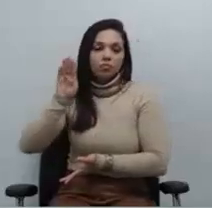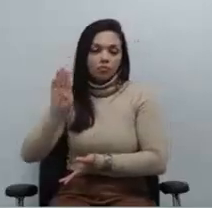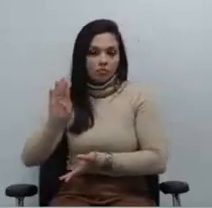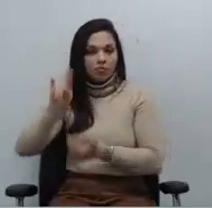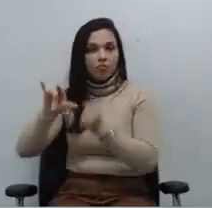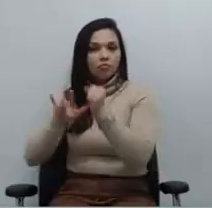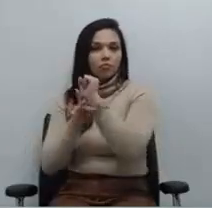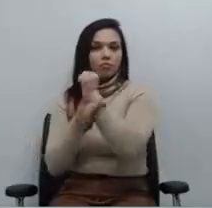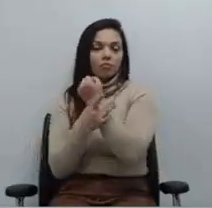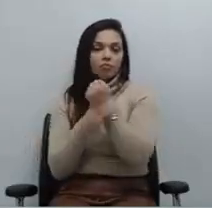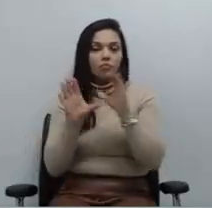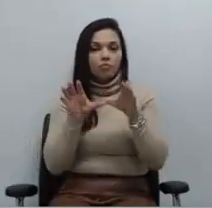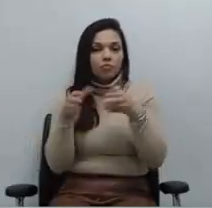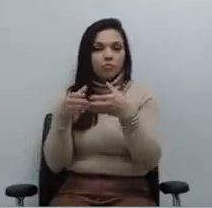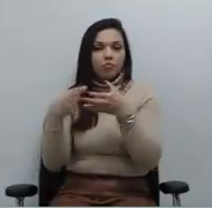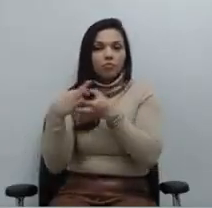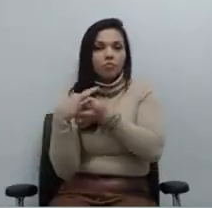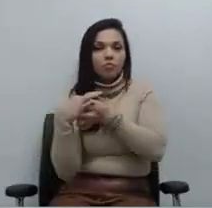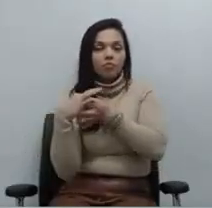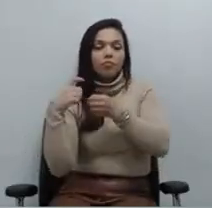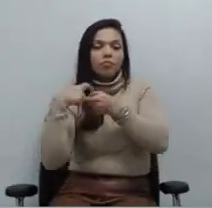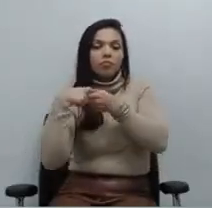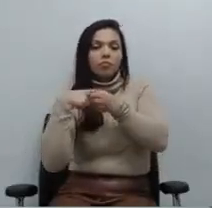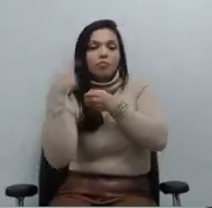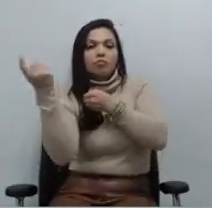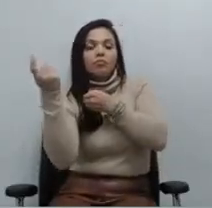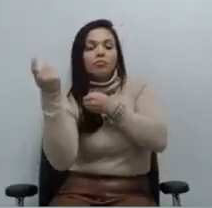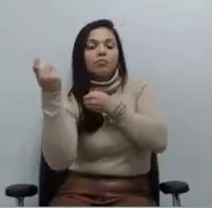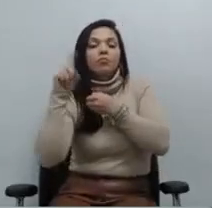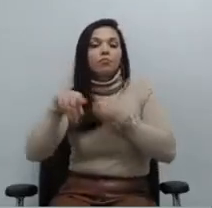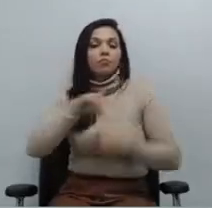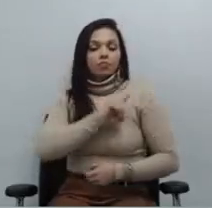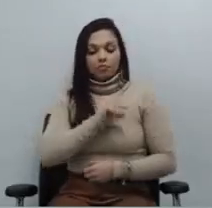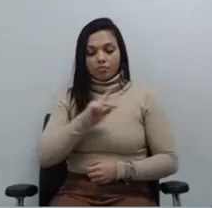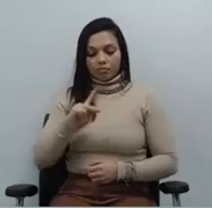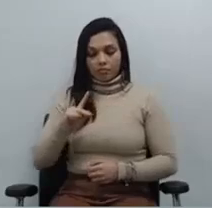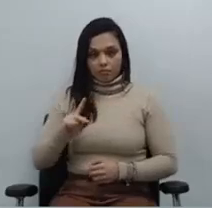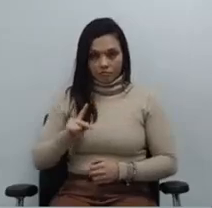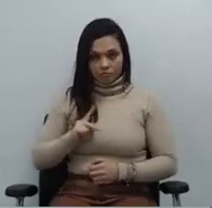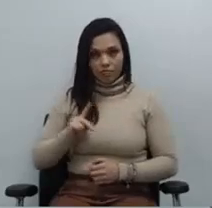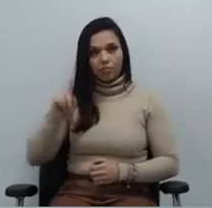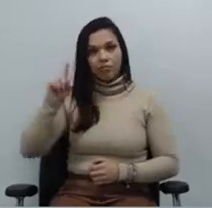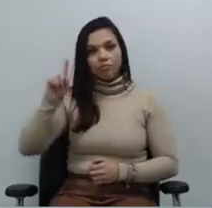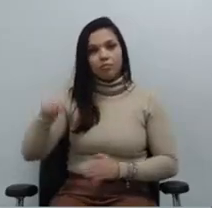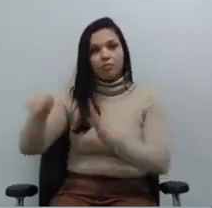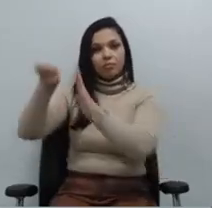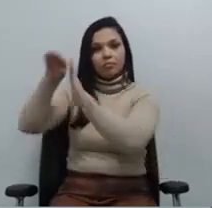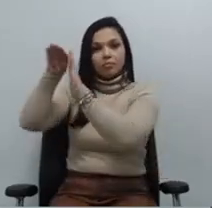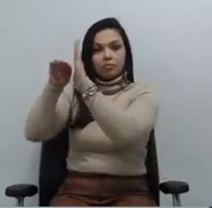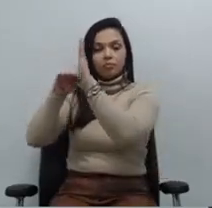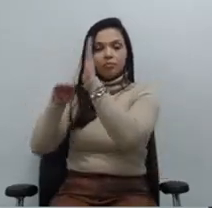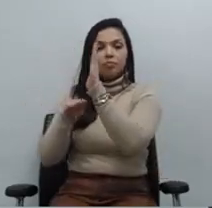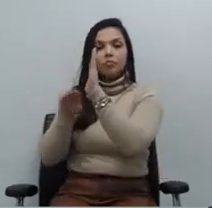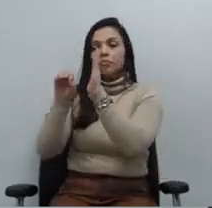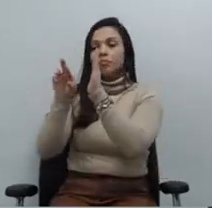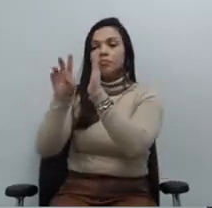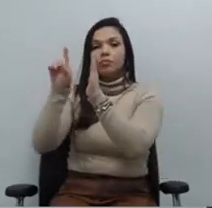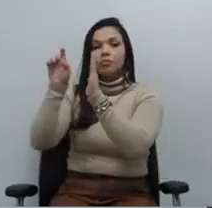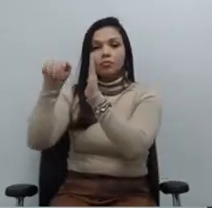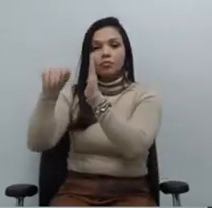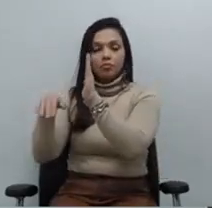sobre a desvinculação de defensores e defensores públicos aos quadros da Ordem dos Advogados do Brasil, né? A terceira